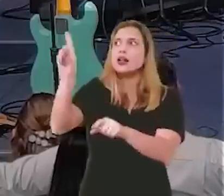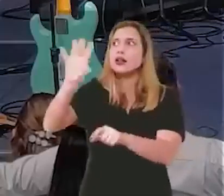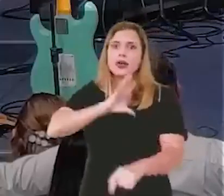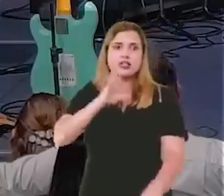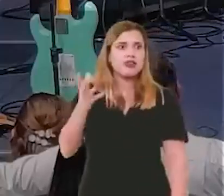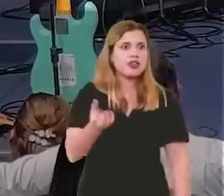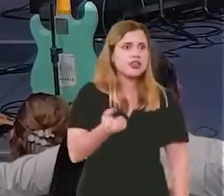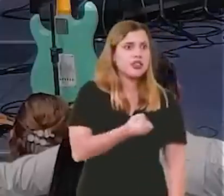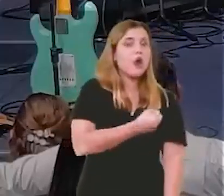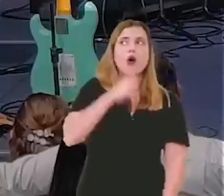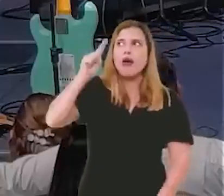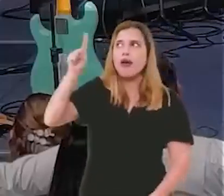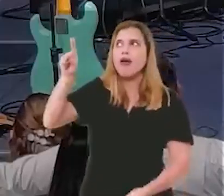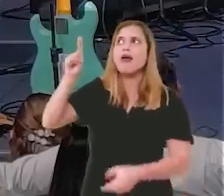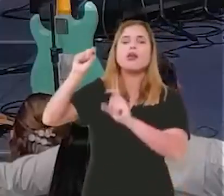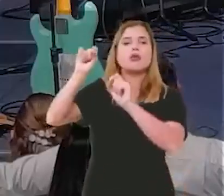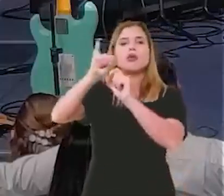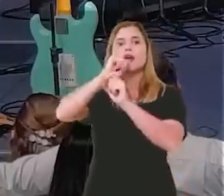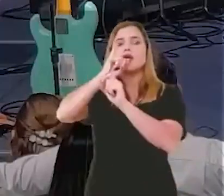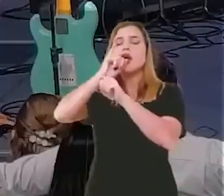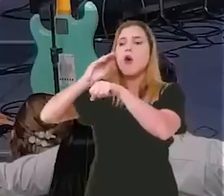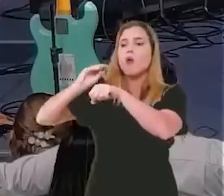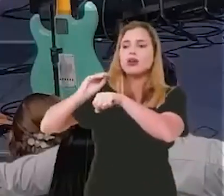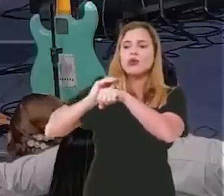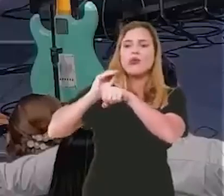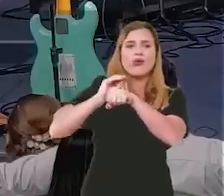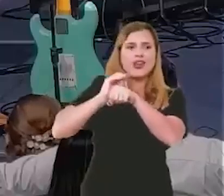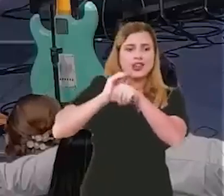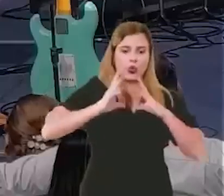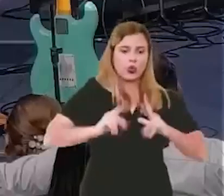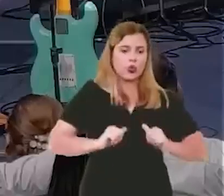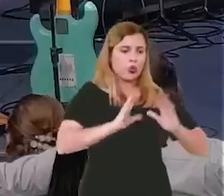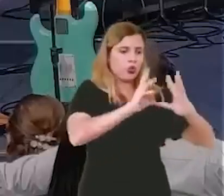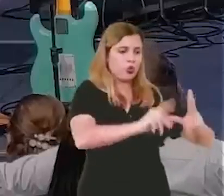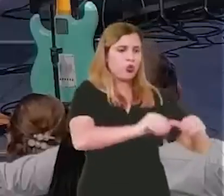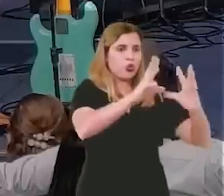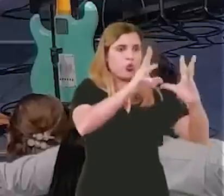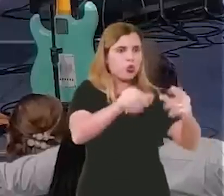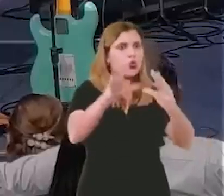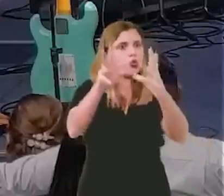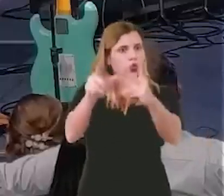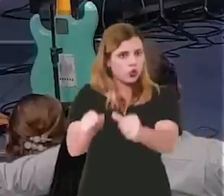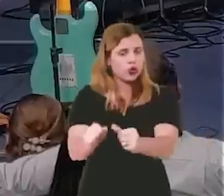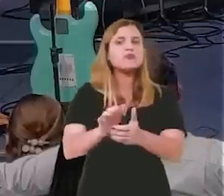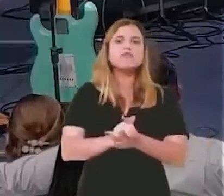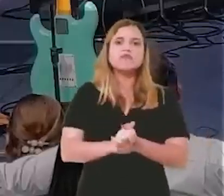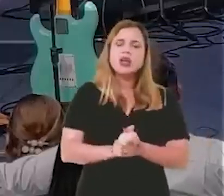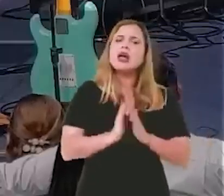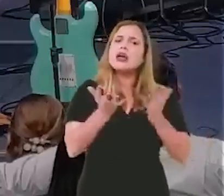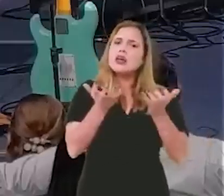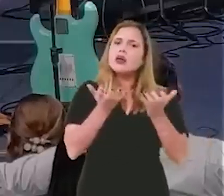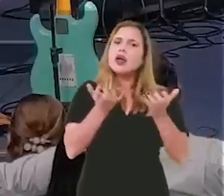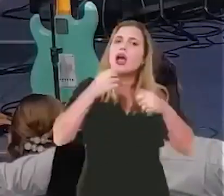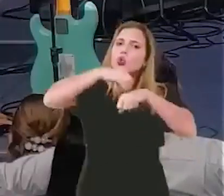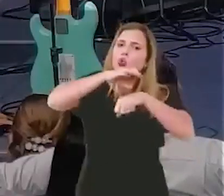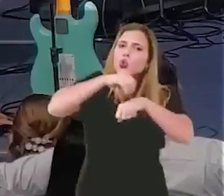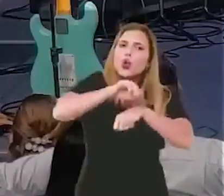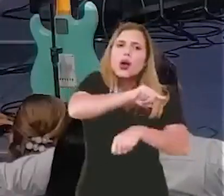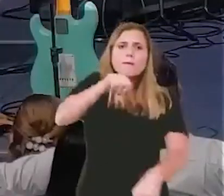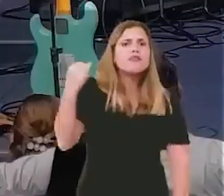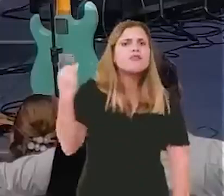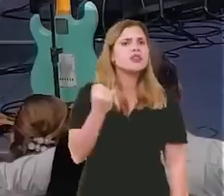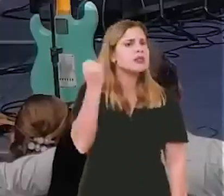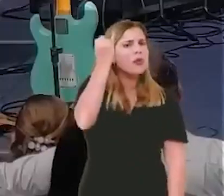ele é o mantenedor da vida. Se ele é isso mesmo, e é, eu preciso dizer algo importante para você nessa tarde.